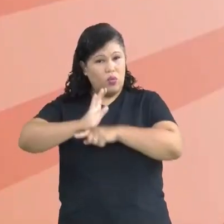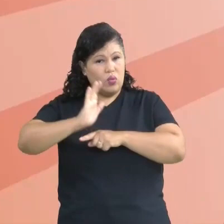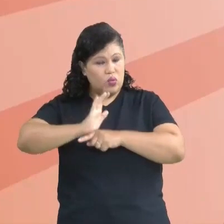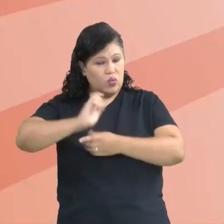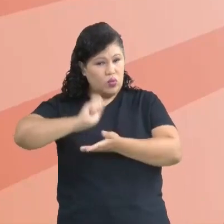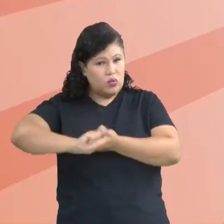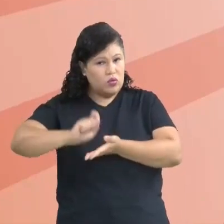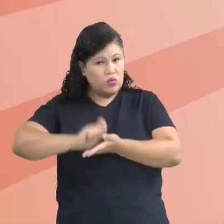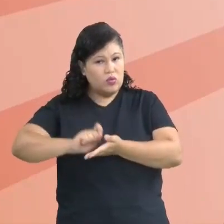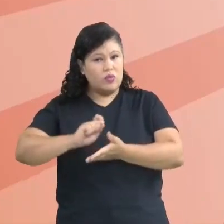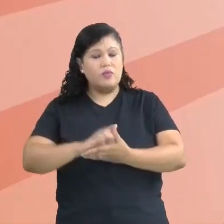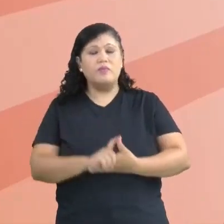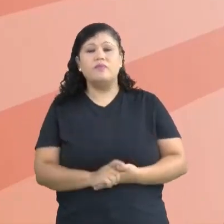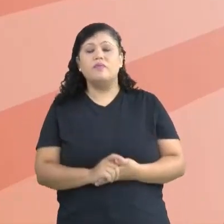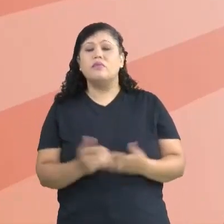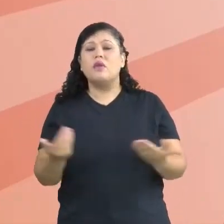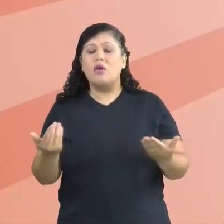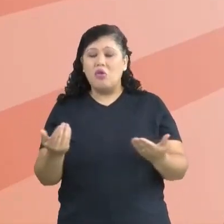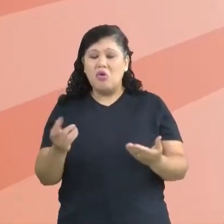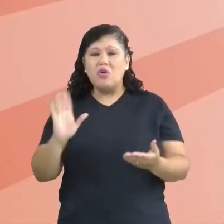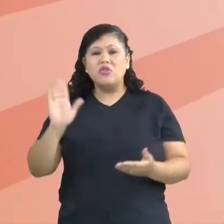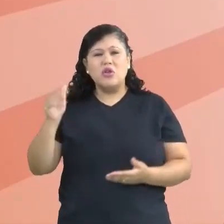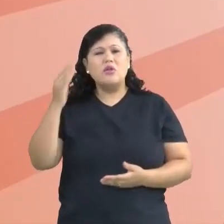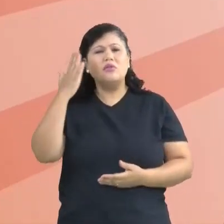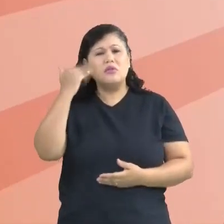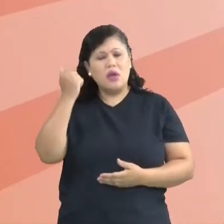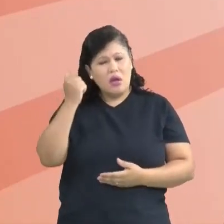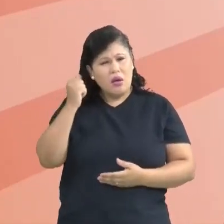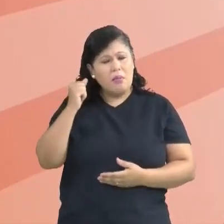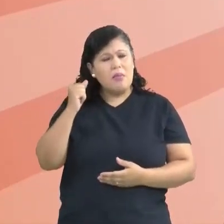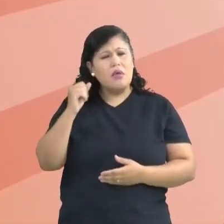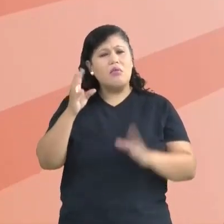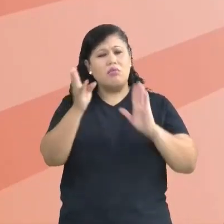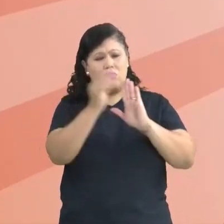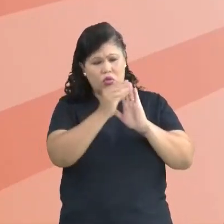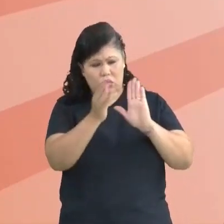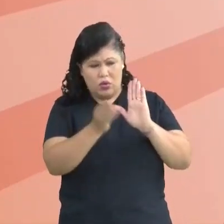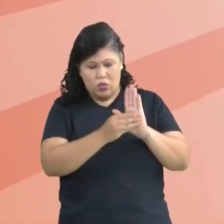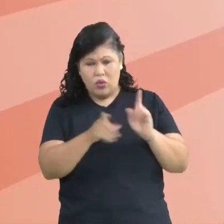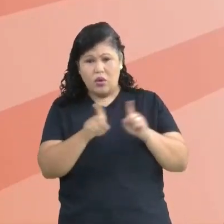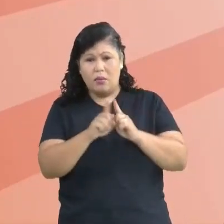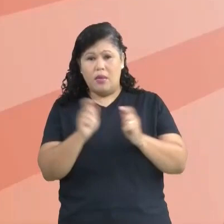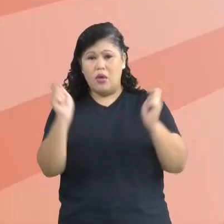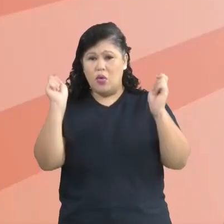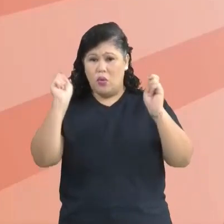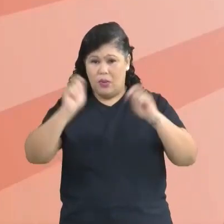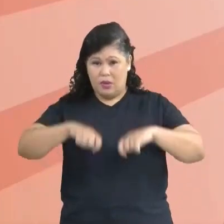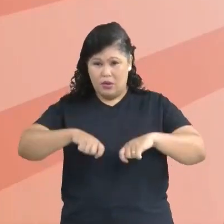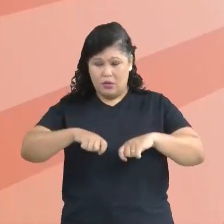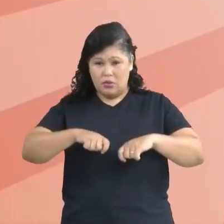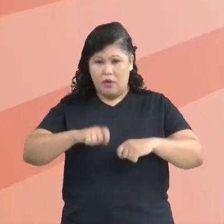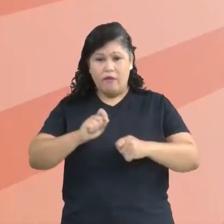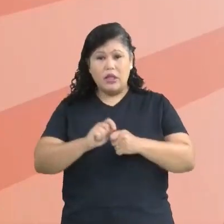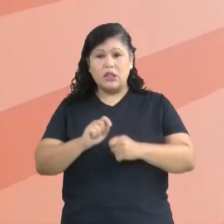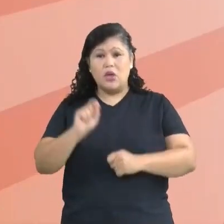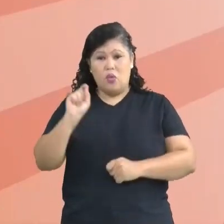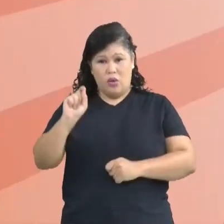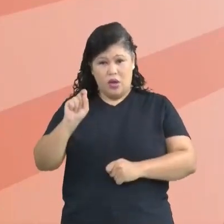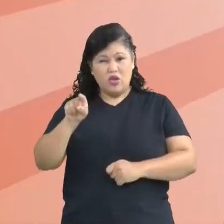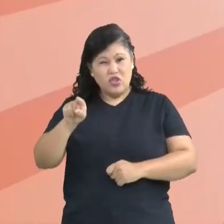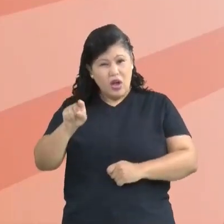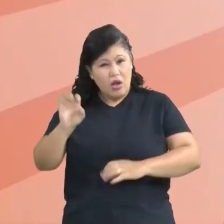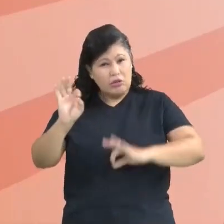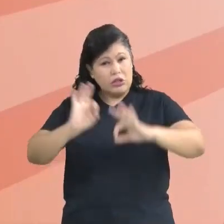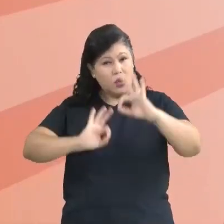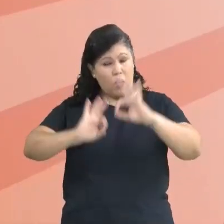Agora que nós já descobrimos qual é o nosso eixo, a nossa habilidade e também os nossos conteúdos, vocês já estão preparados